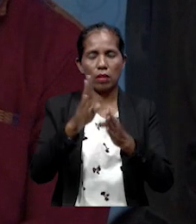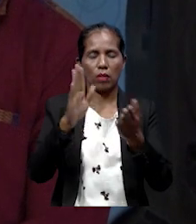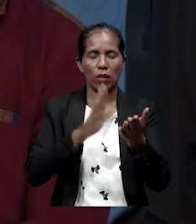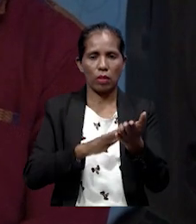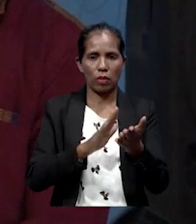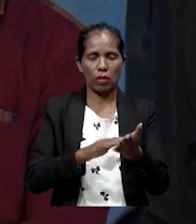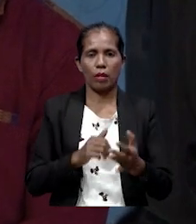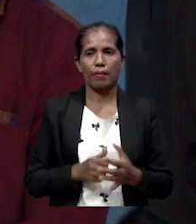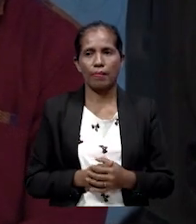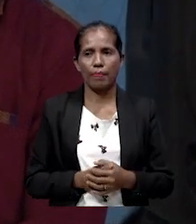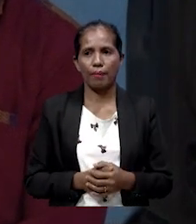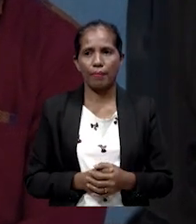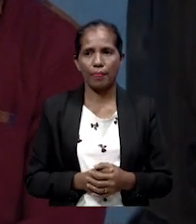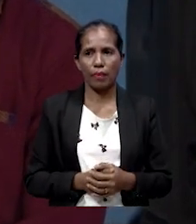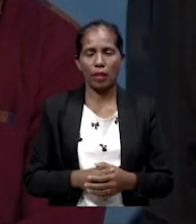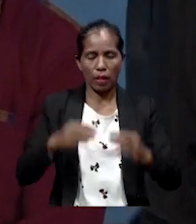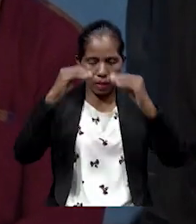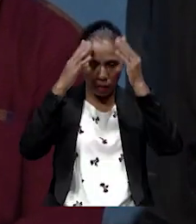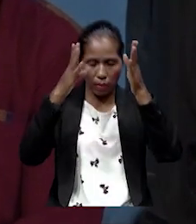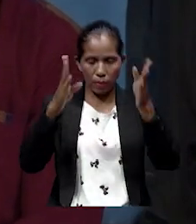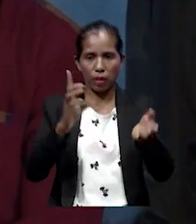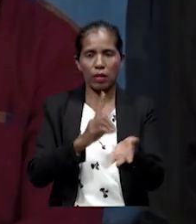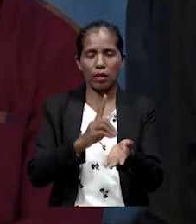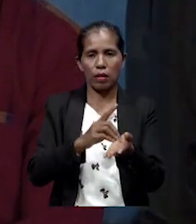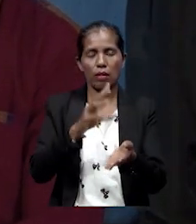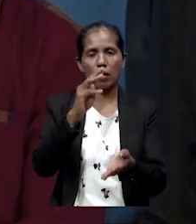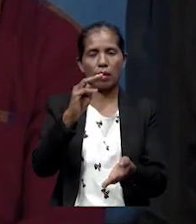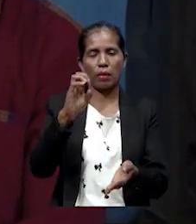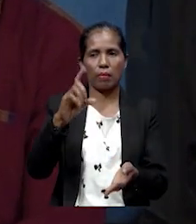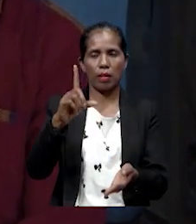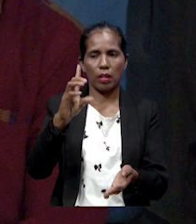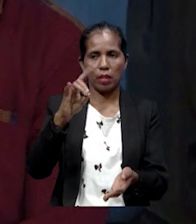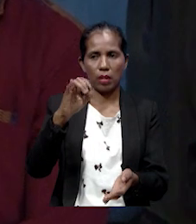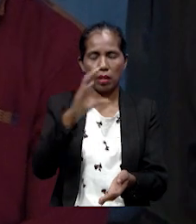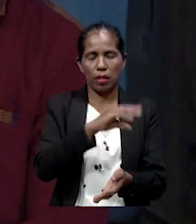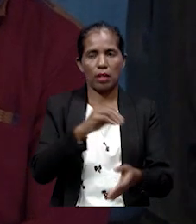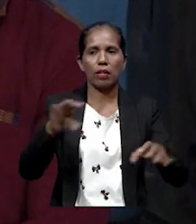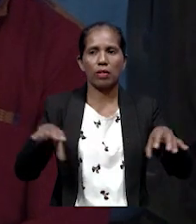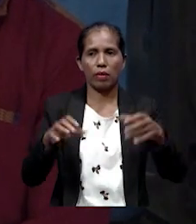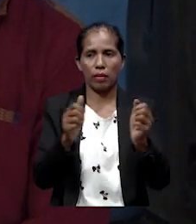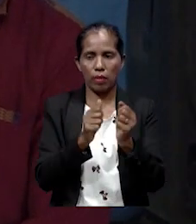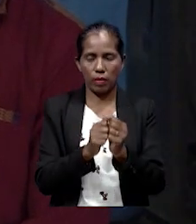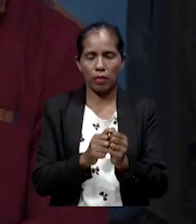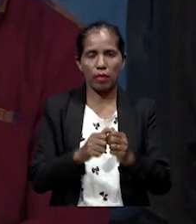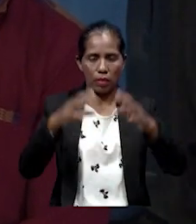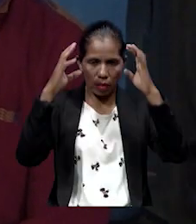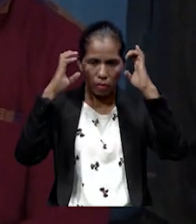Direito, professora Dra. Maria da Costa, na coordenação dos cursos exatos da